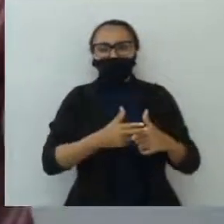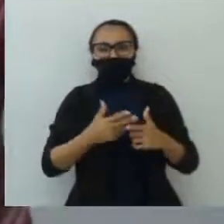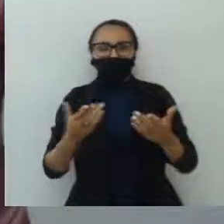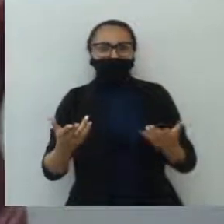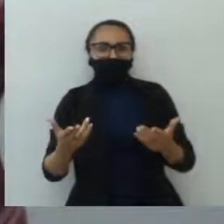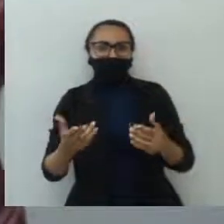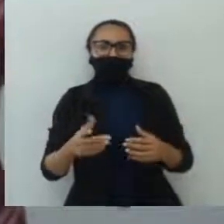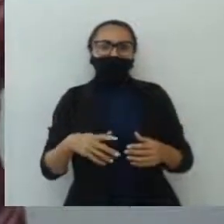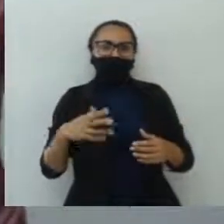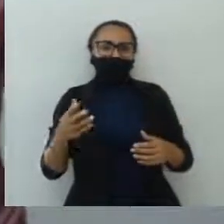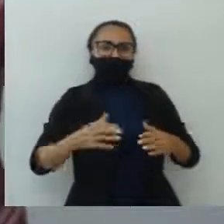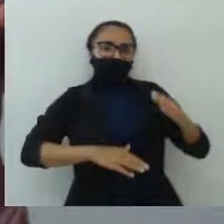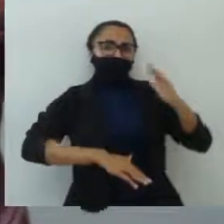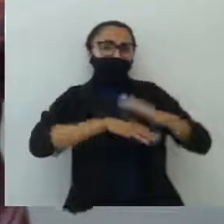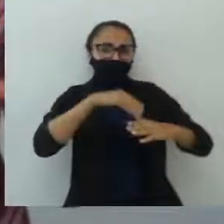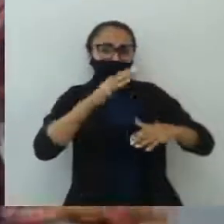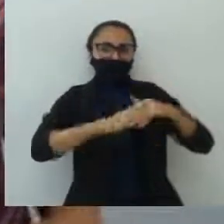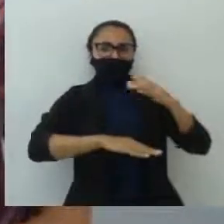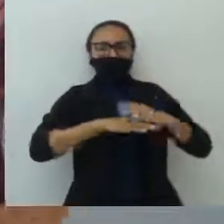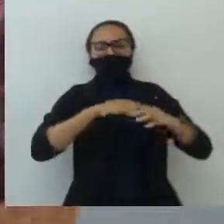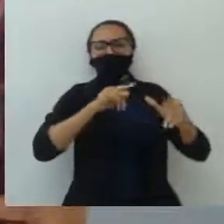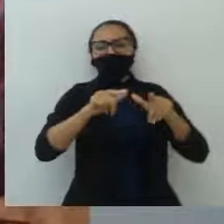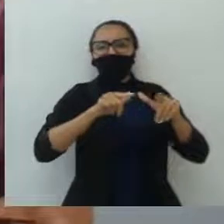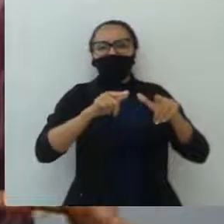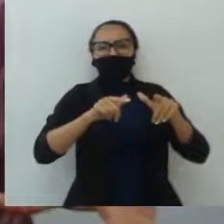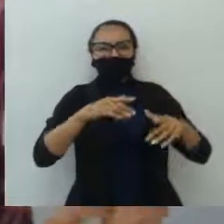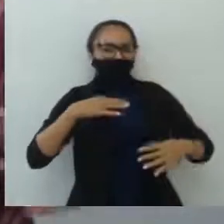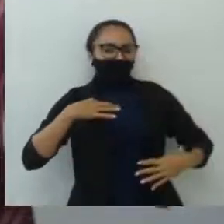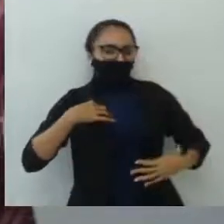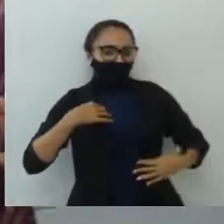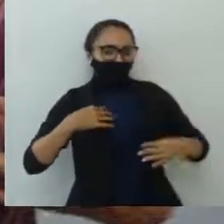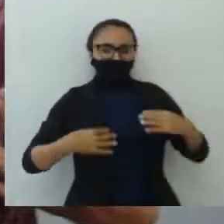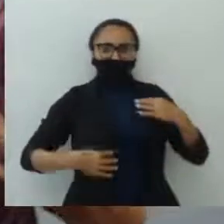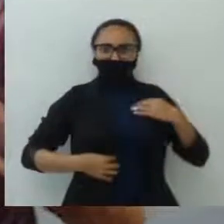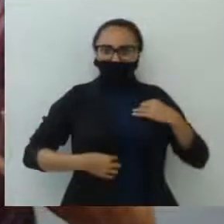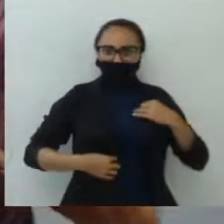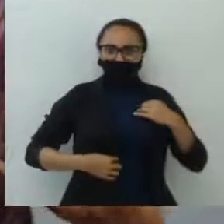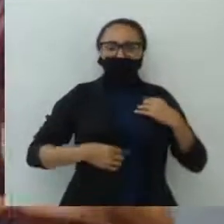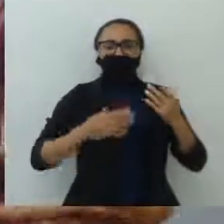figurinista? Que é o profissional que trabalha com esse figurino. Eles são